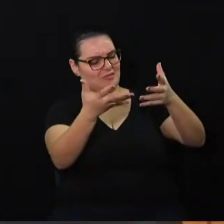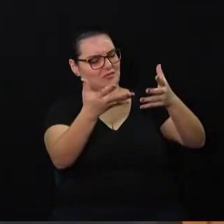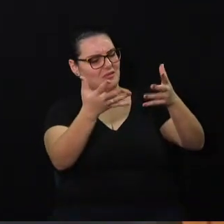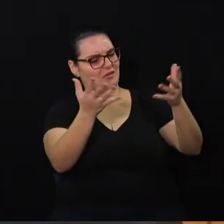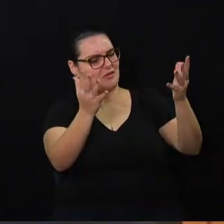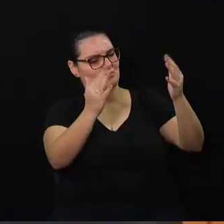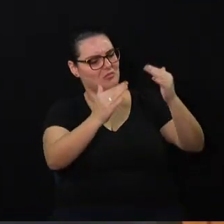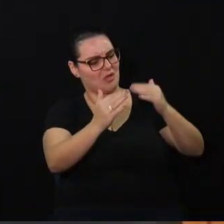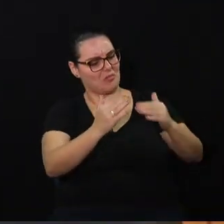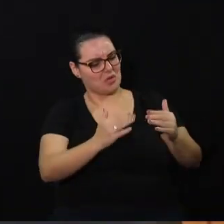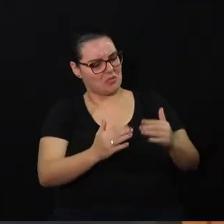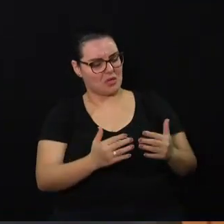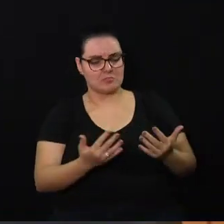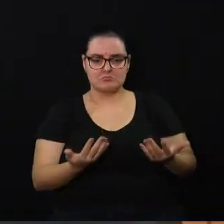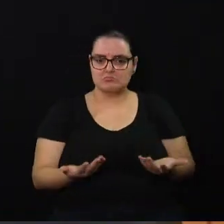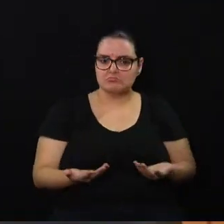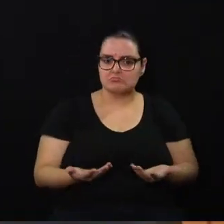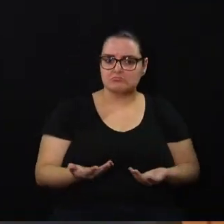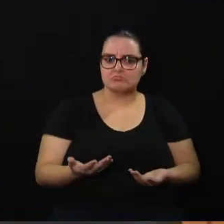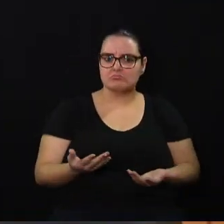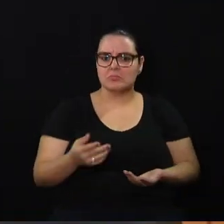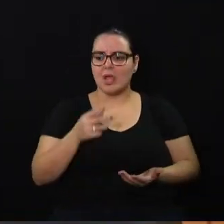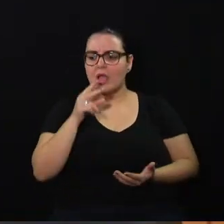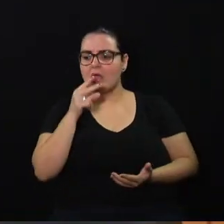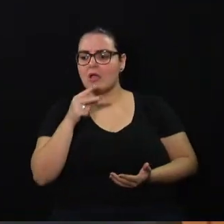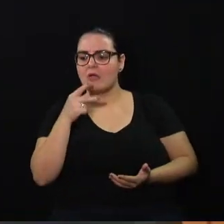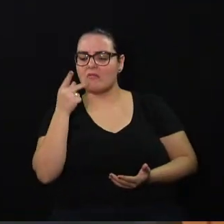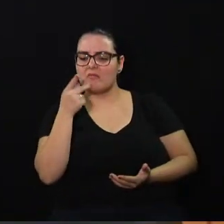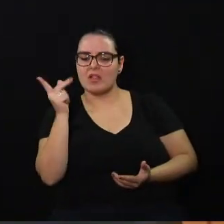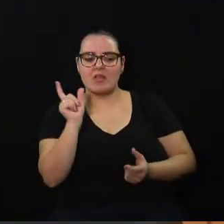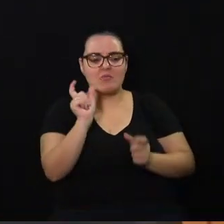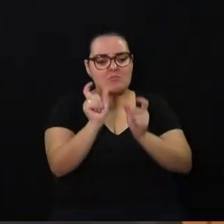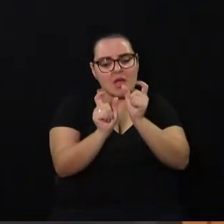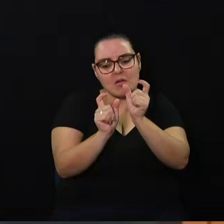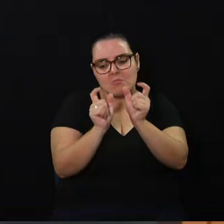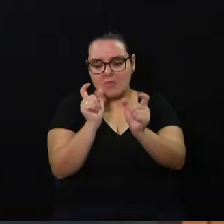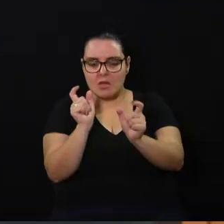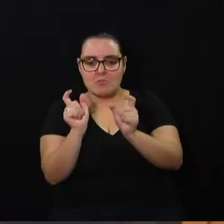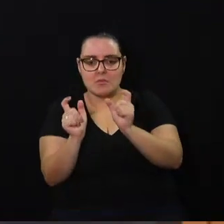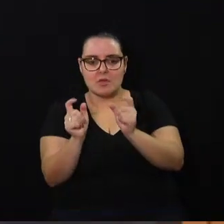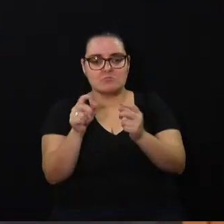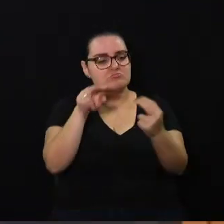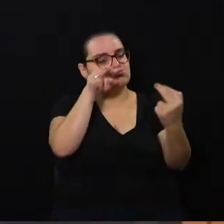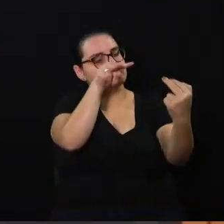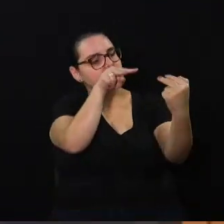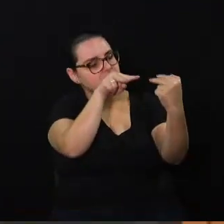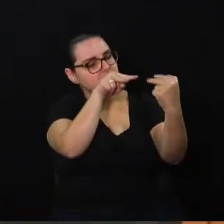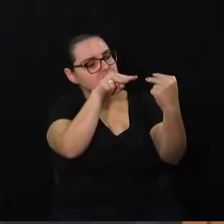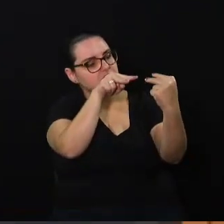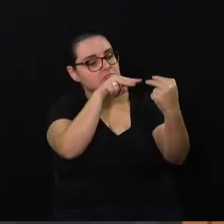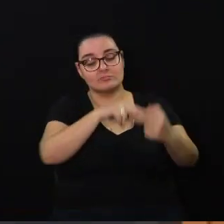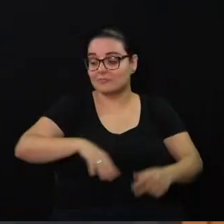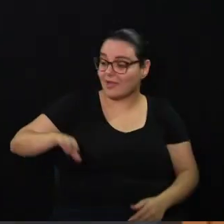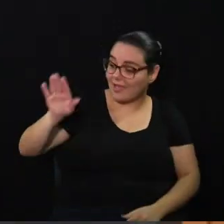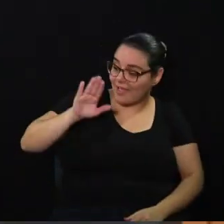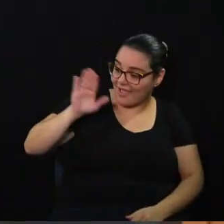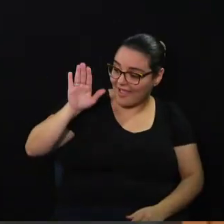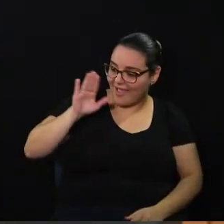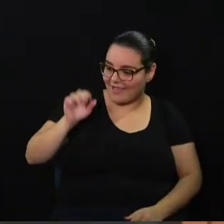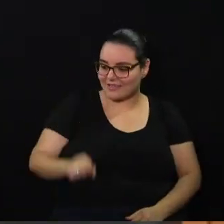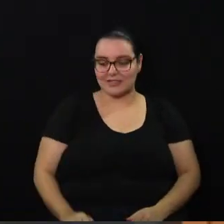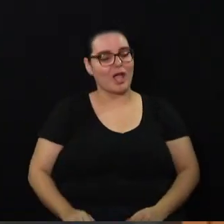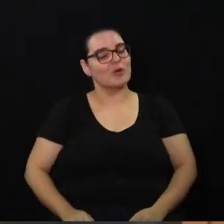era uma criança que já falava como as pequenas palavras que olhava nos olhos que dava tchau que jogava